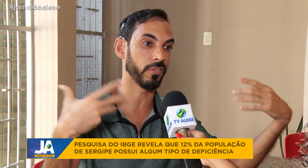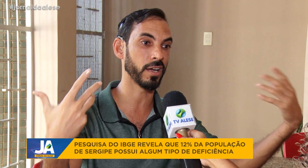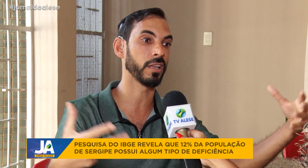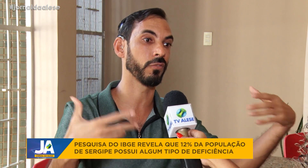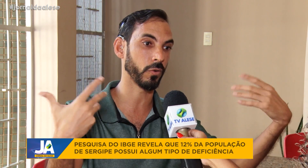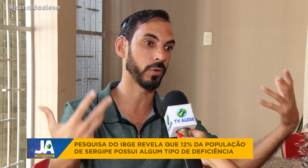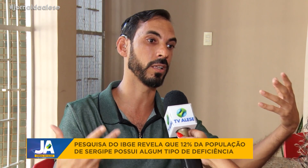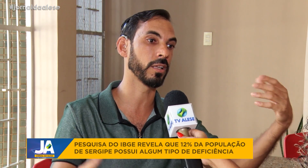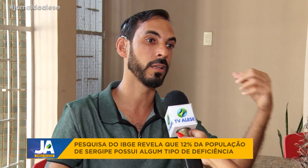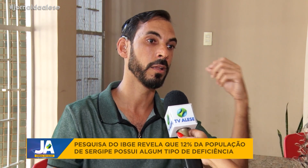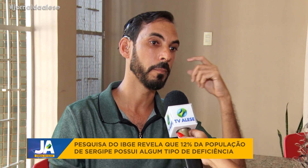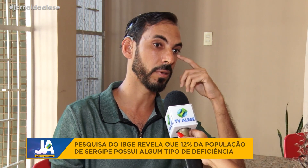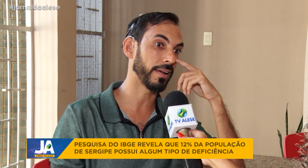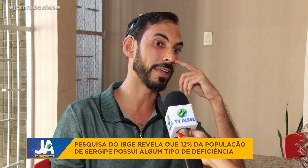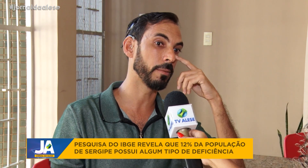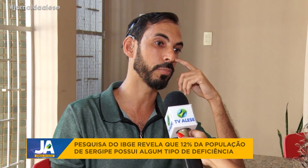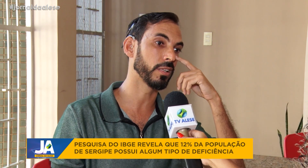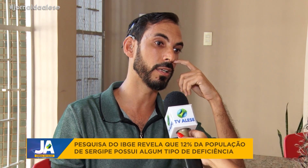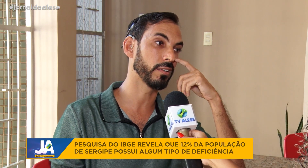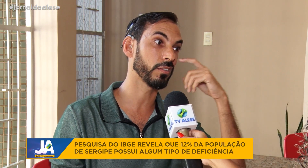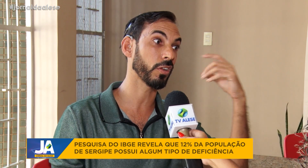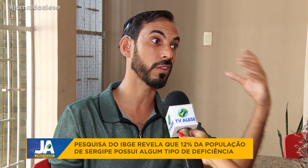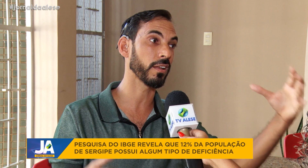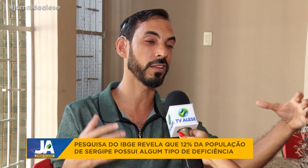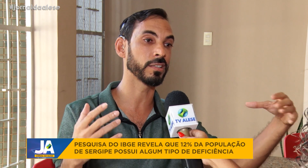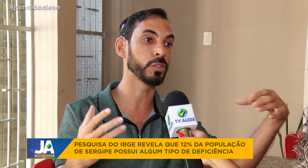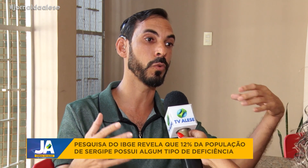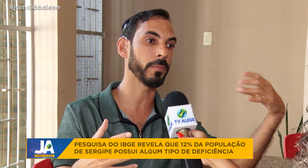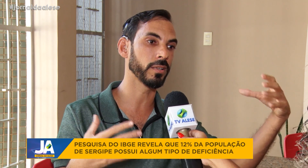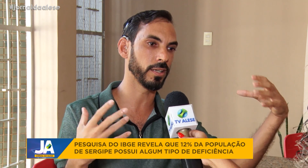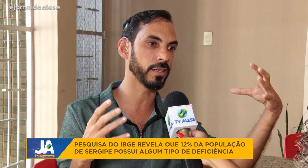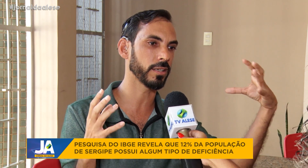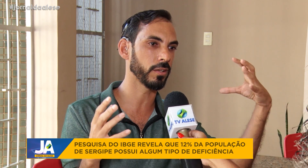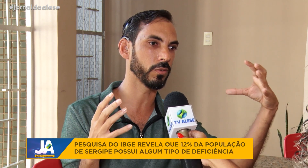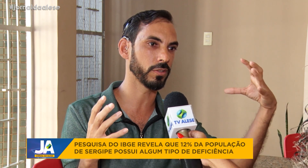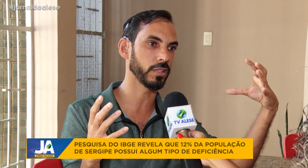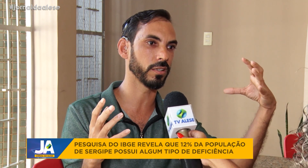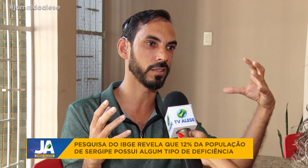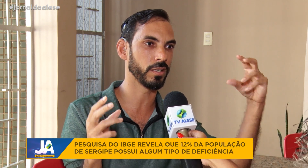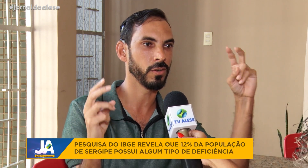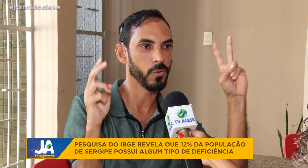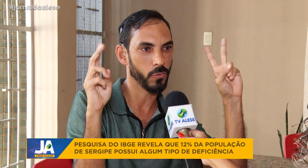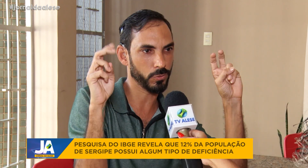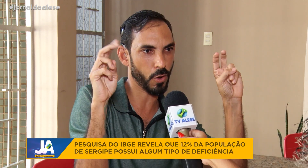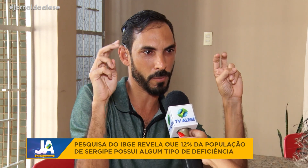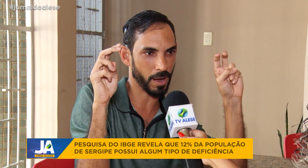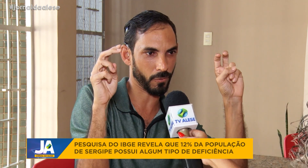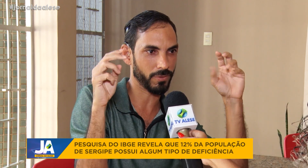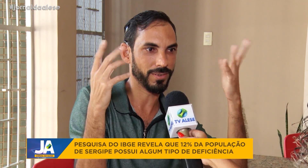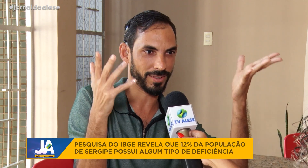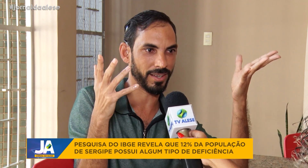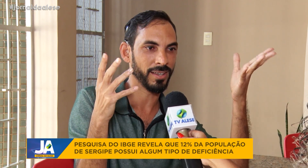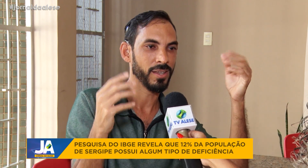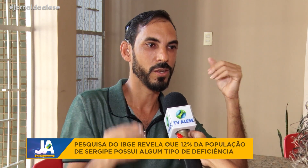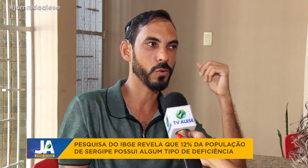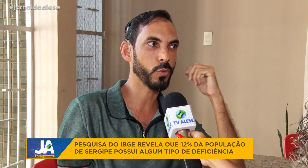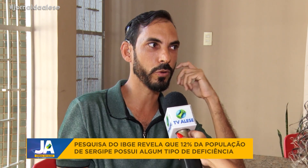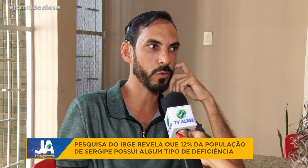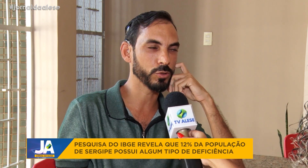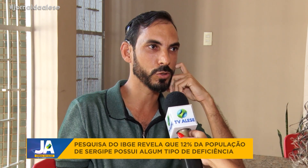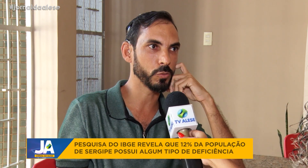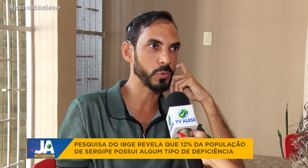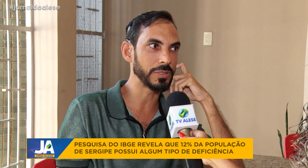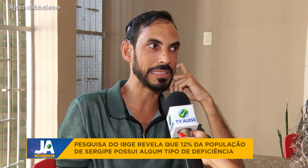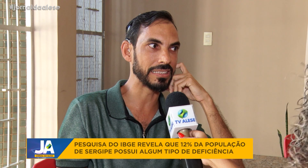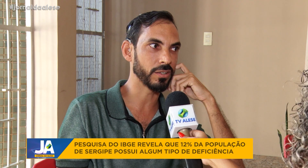lugares que Wagner frequenta, para ele poder se socializar de uma maneira que ele consiga ser um normal, né?